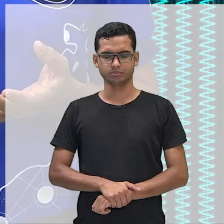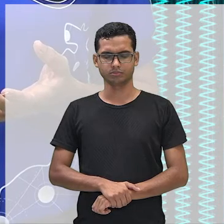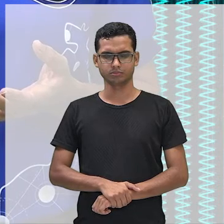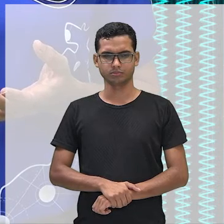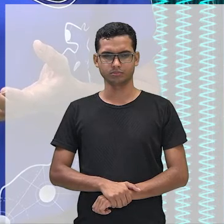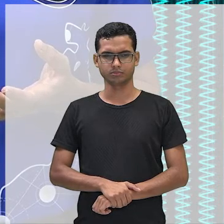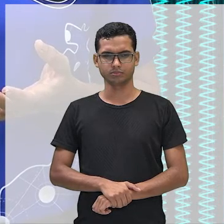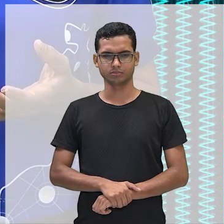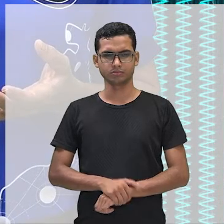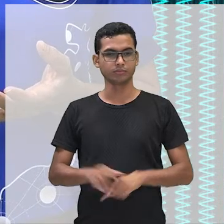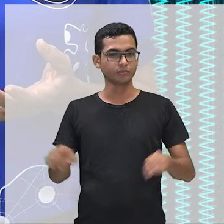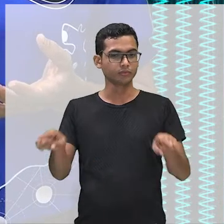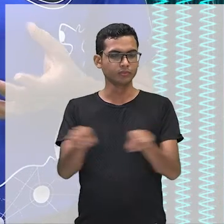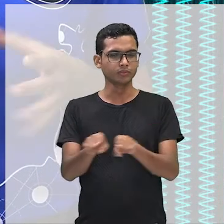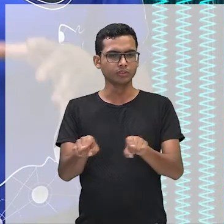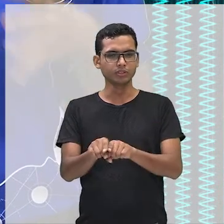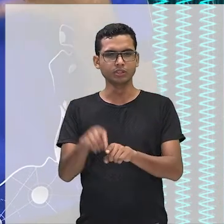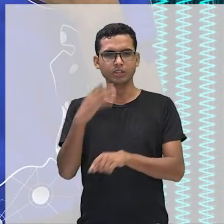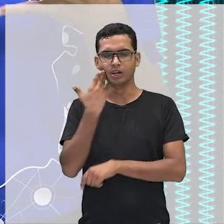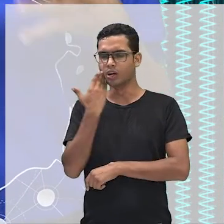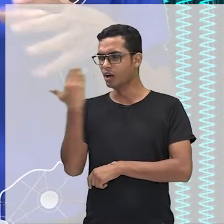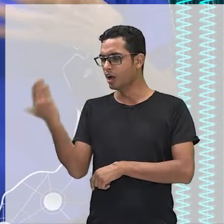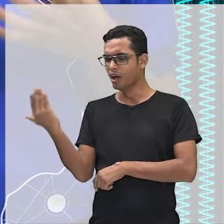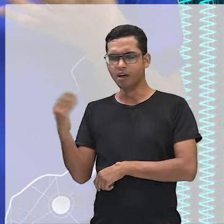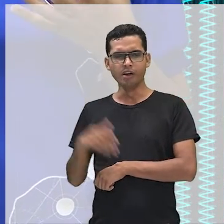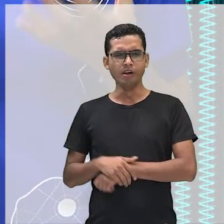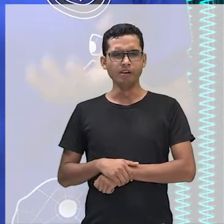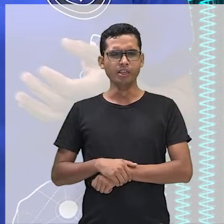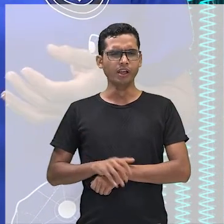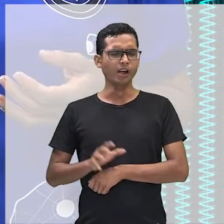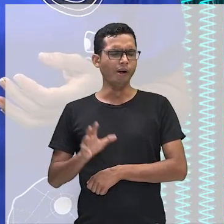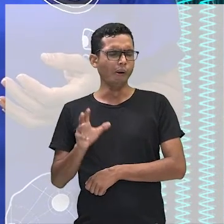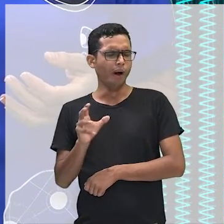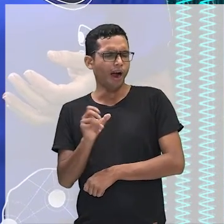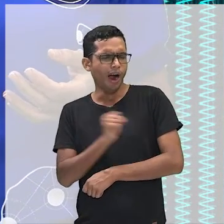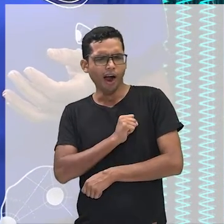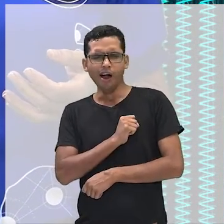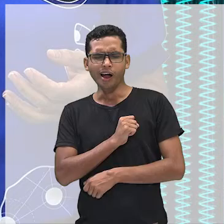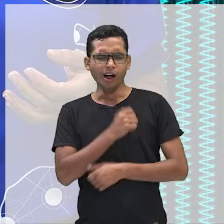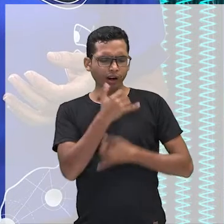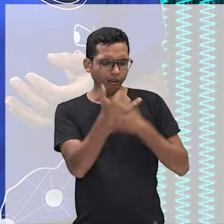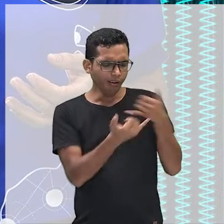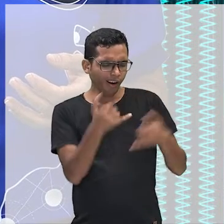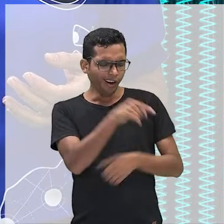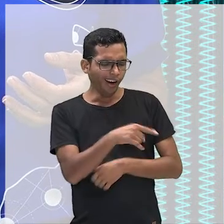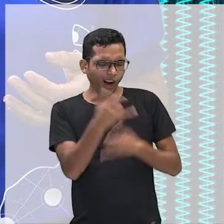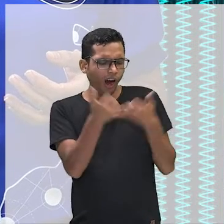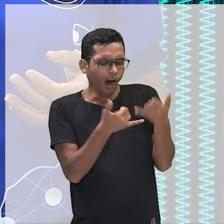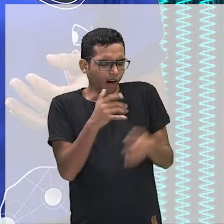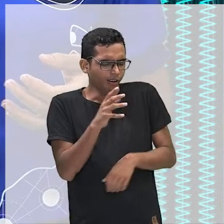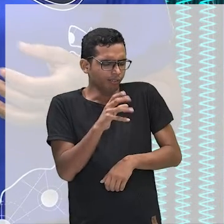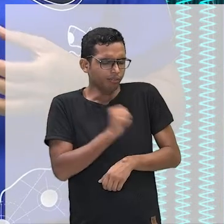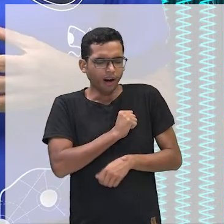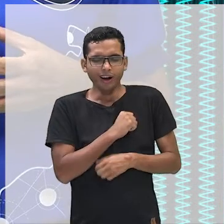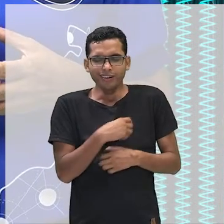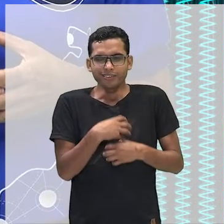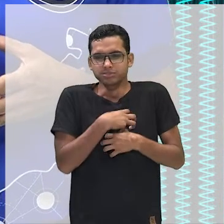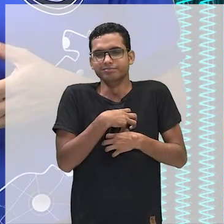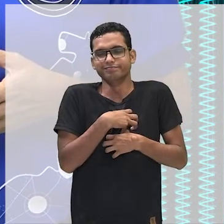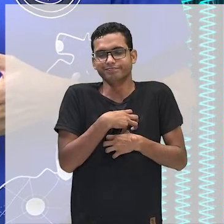I love to play with them. Eu amo, adoro brincar com eles. Eles, os